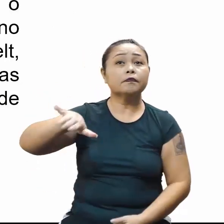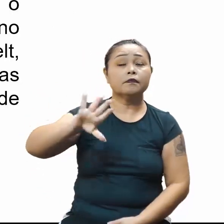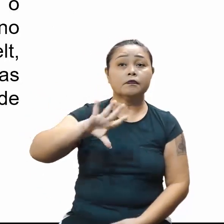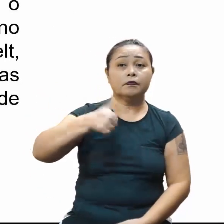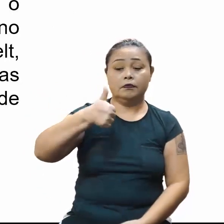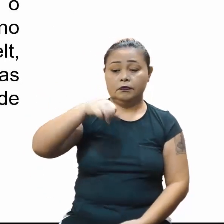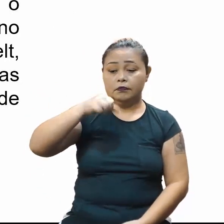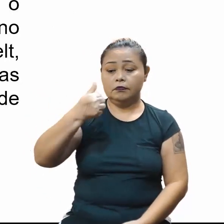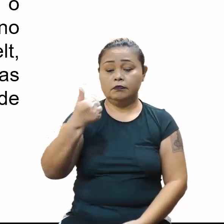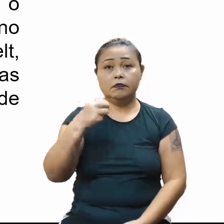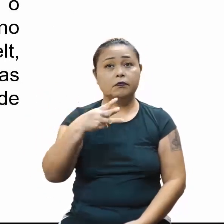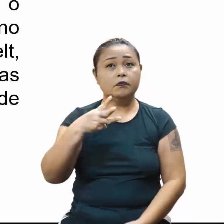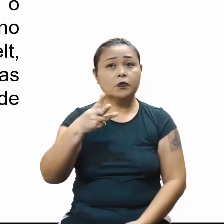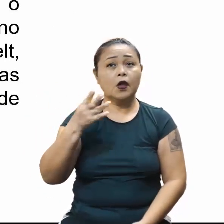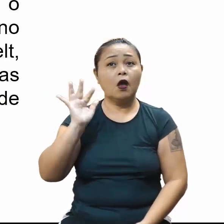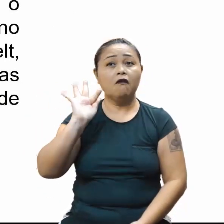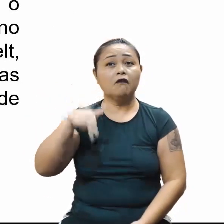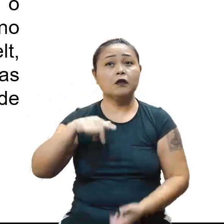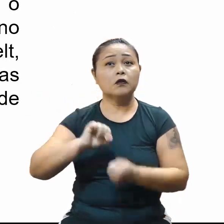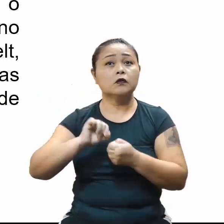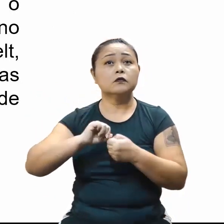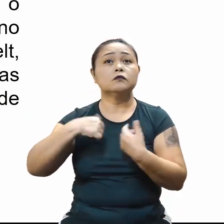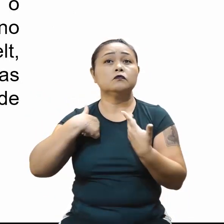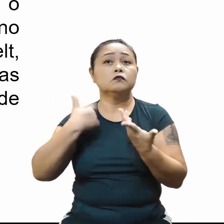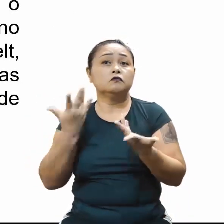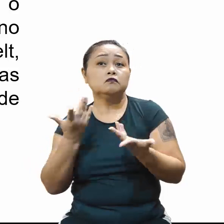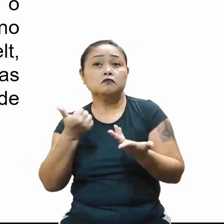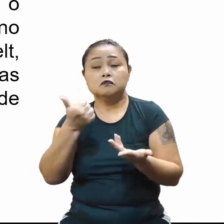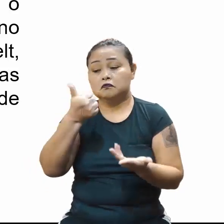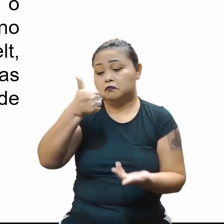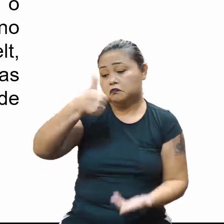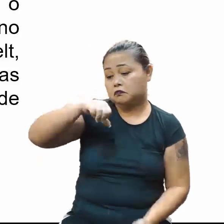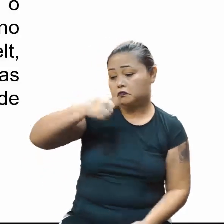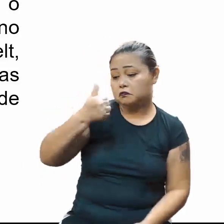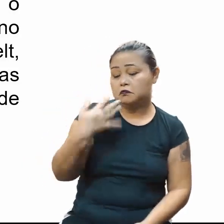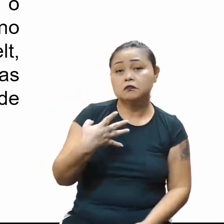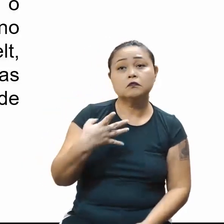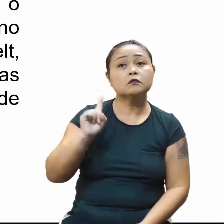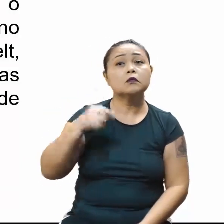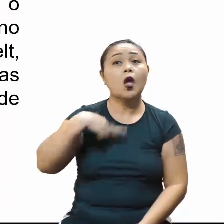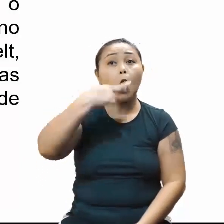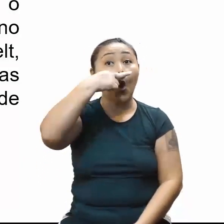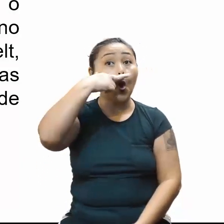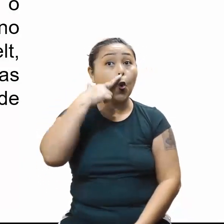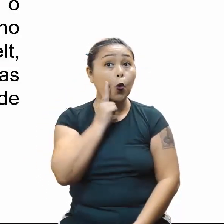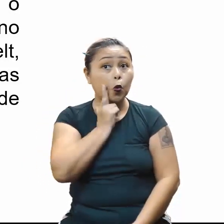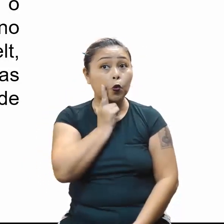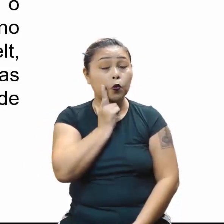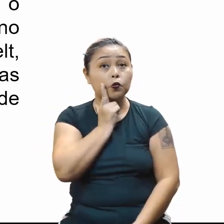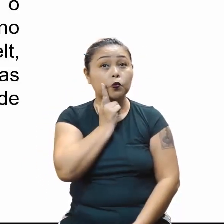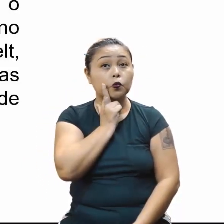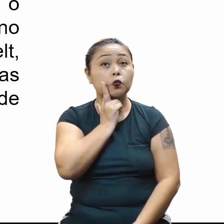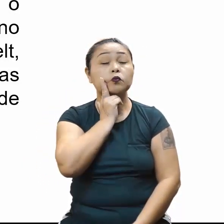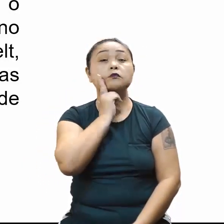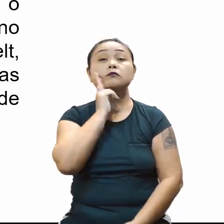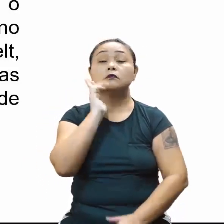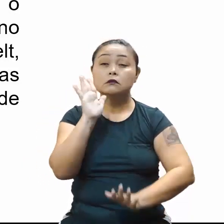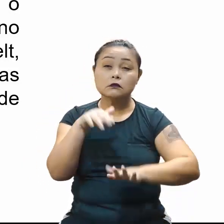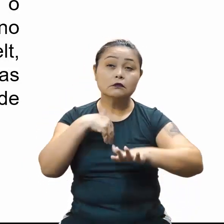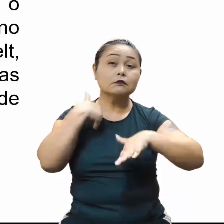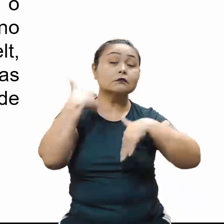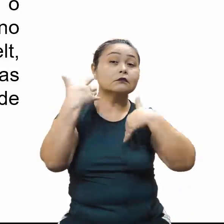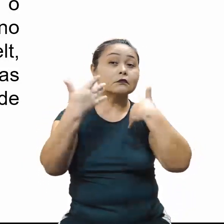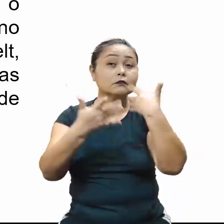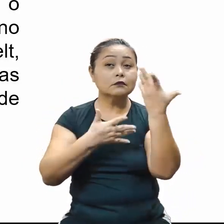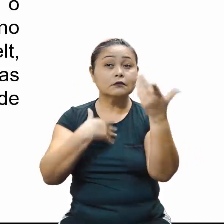em 1913, no finalzinho de 1913 para 1914, o Rondon, ainda no processo de construção da